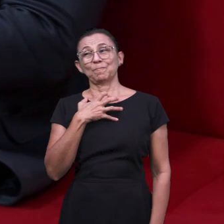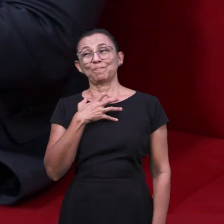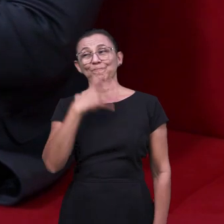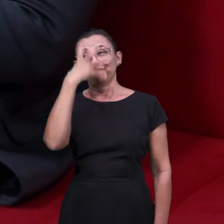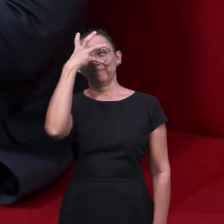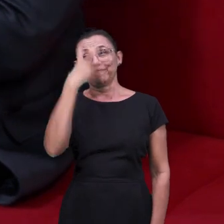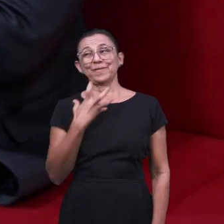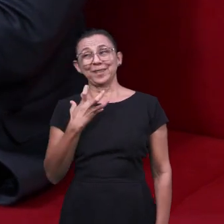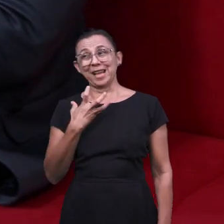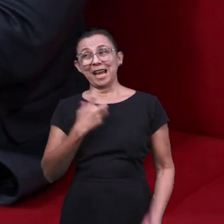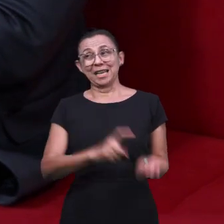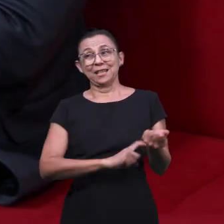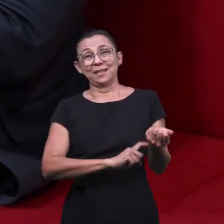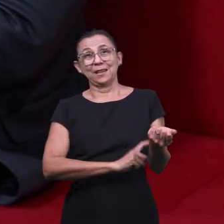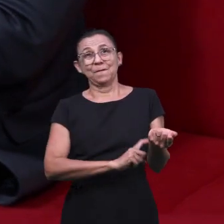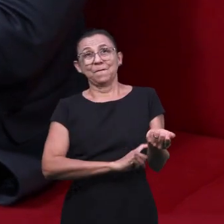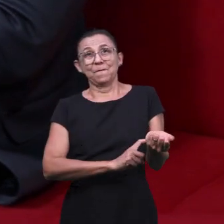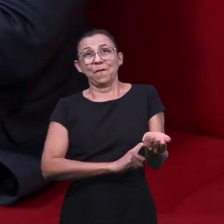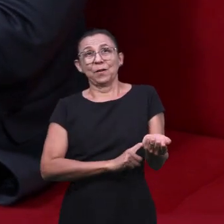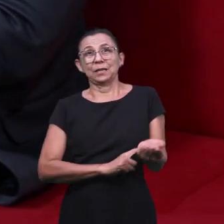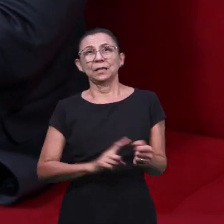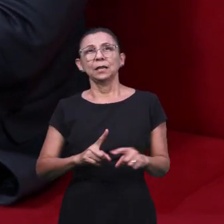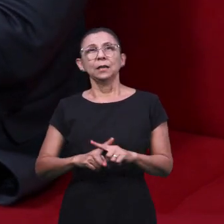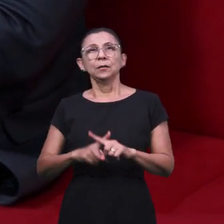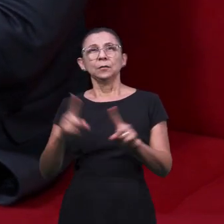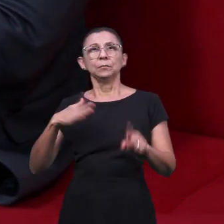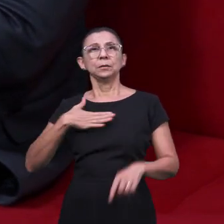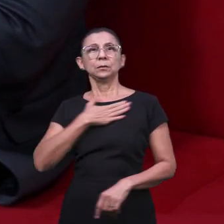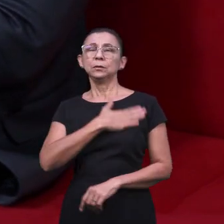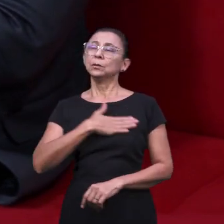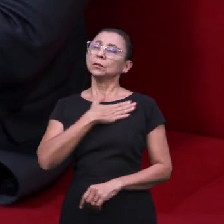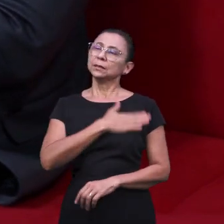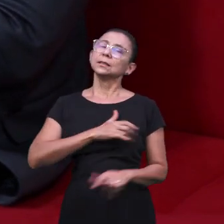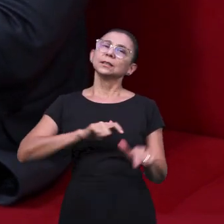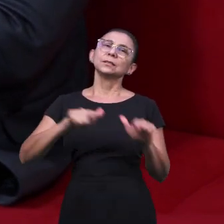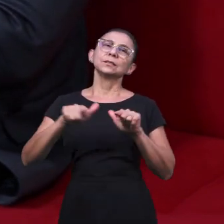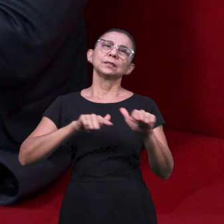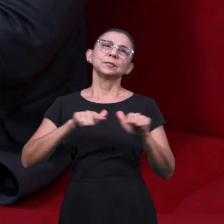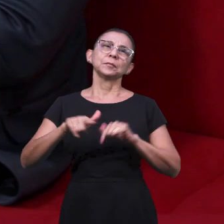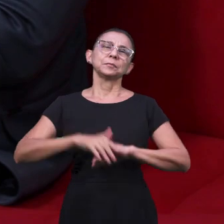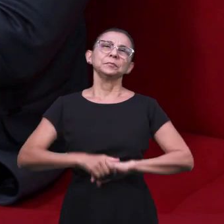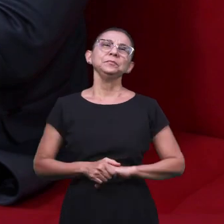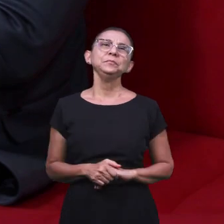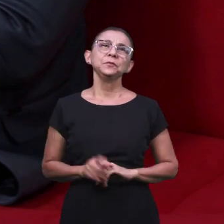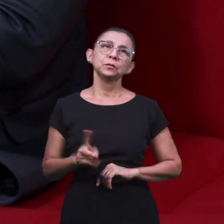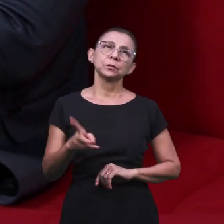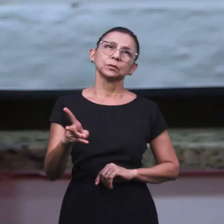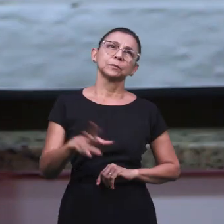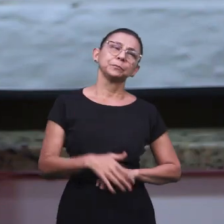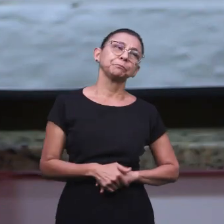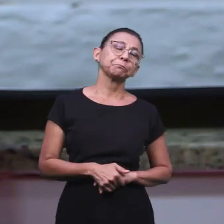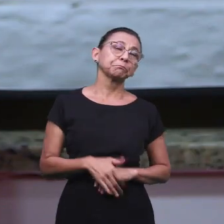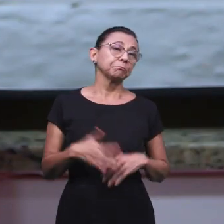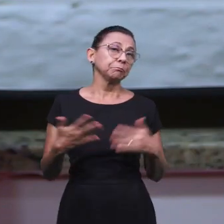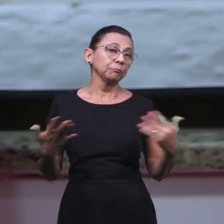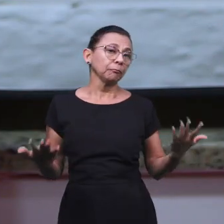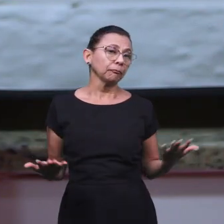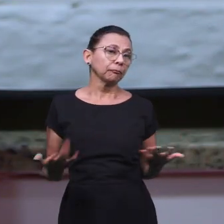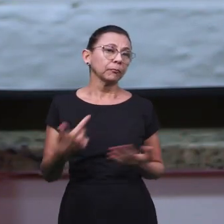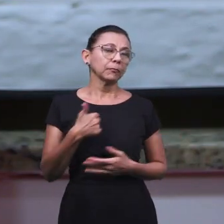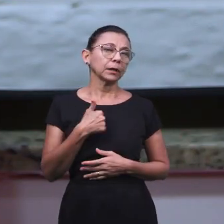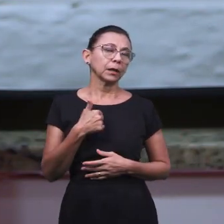me dei muito bem, gostei daquela atividade que fazia, e lá fiquei. Então, eu fiquei